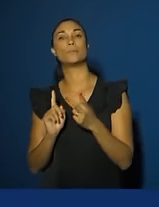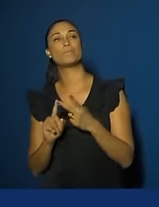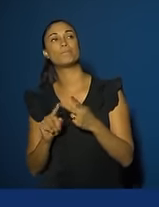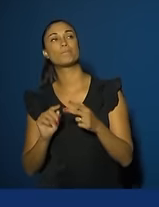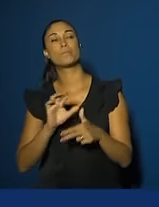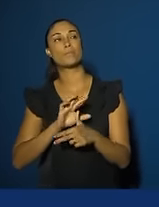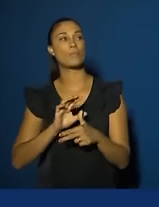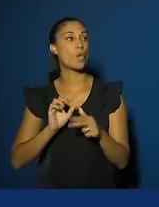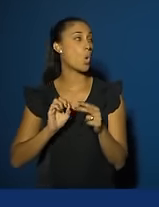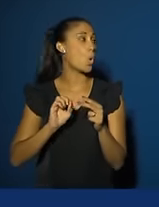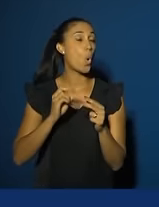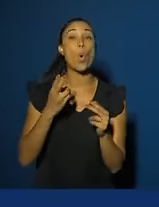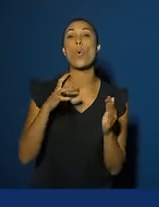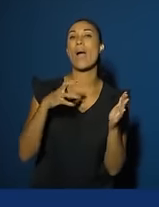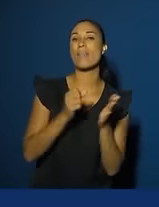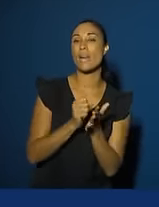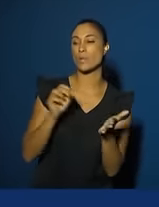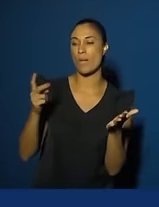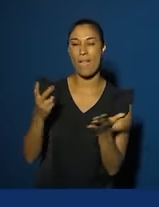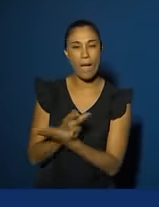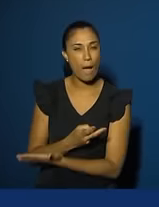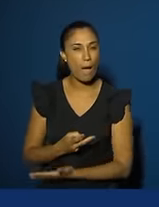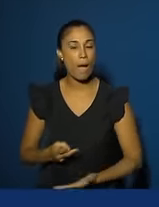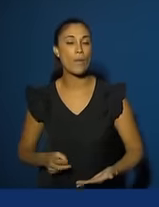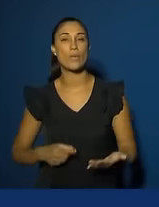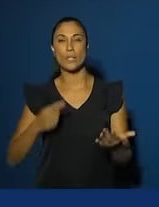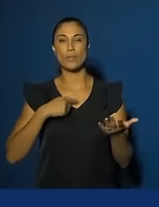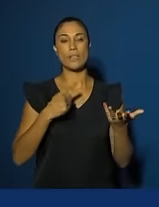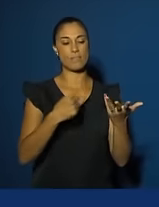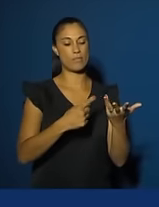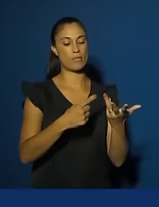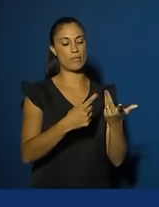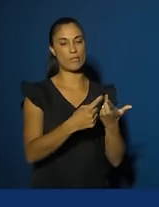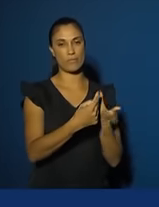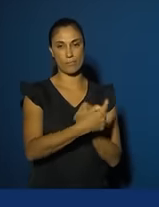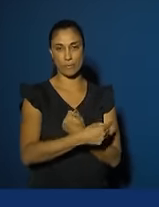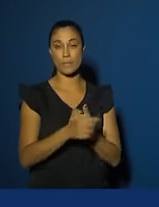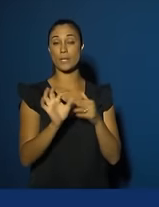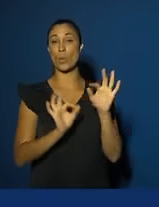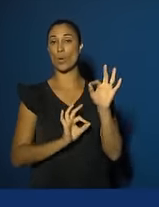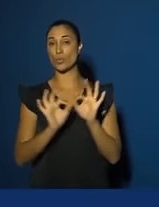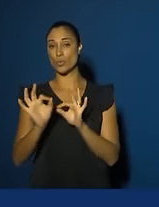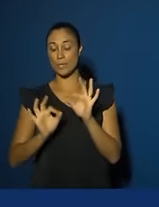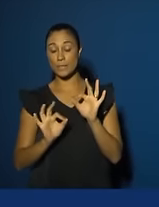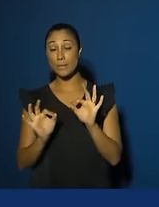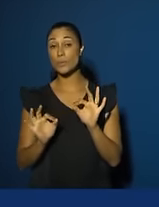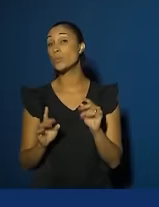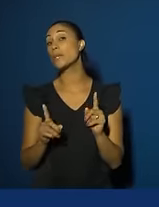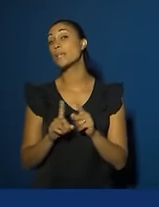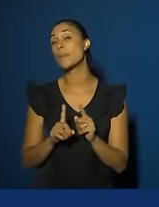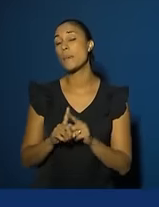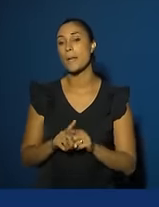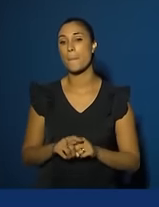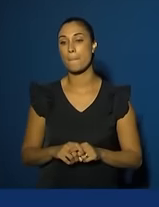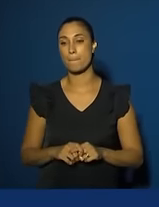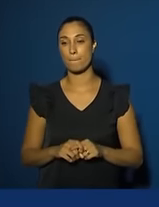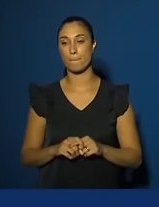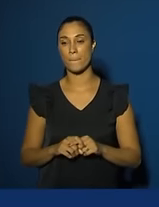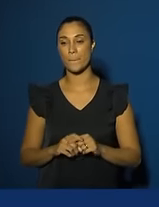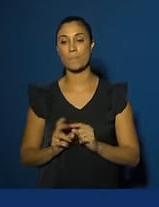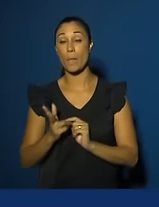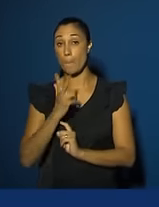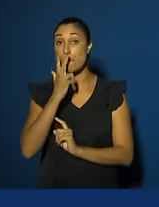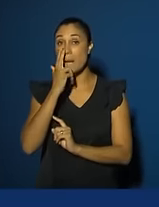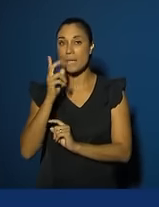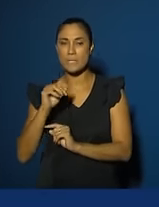eh cadastros errados uma série de coisas que estão acontecendo e que também eh parece